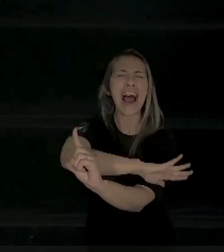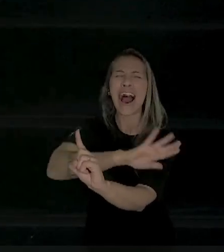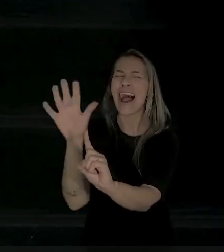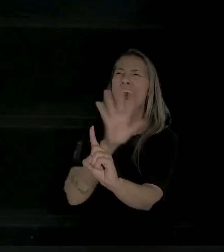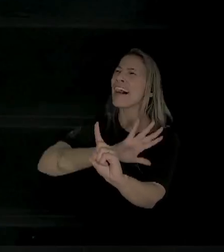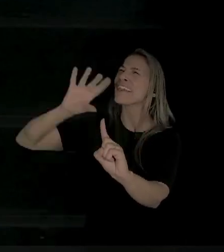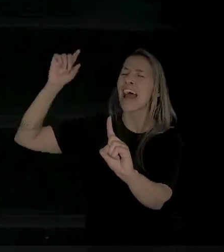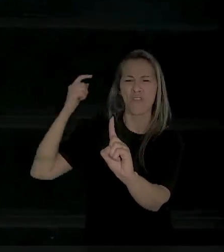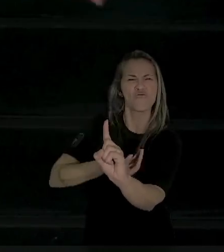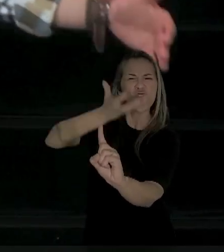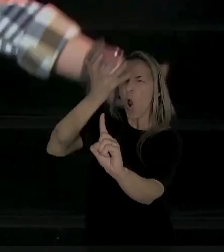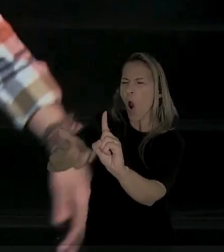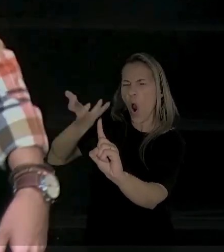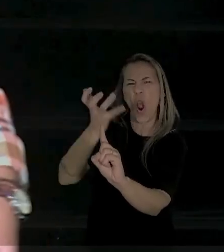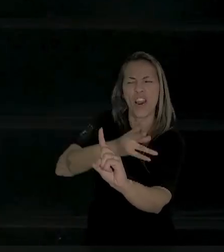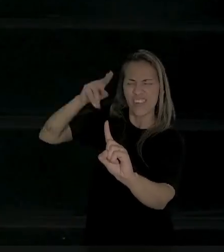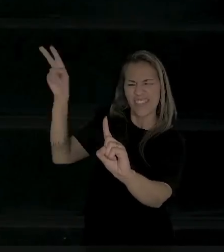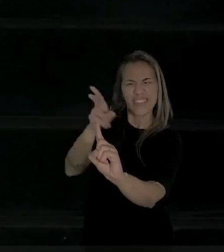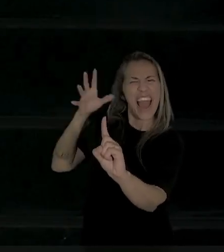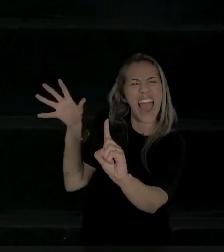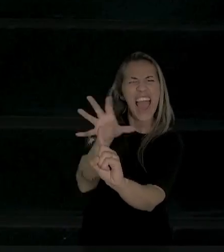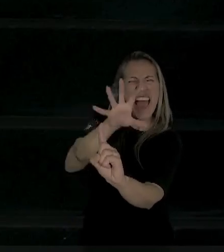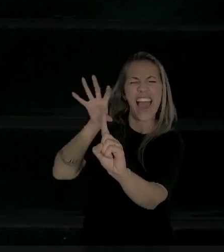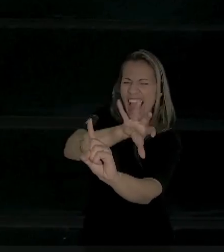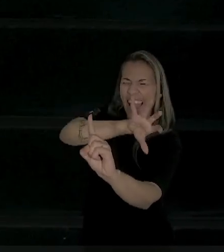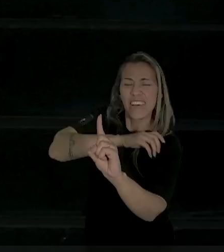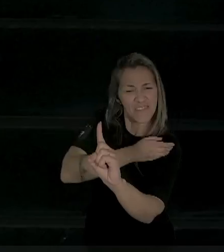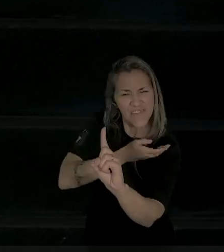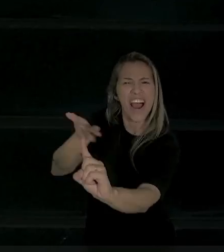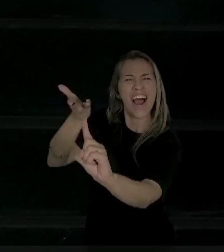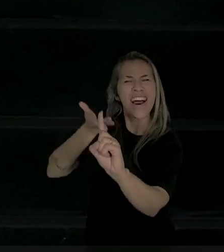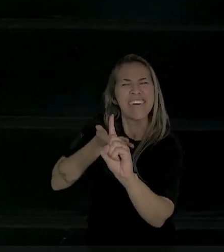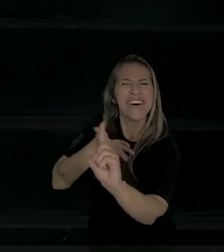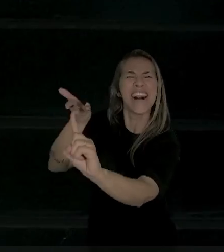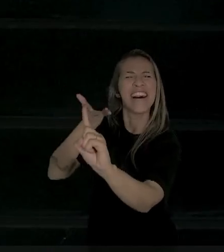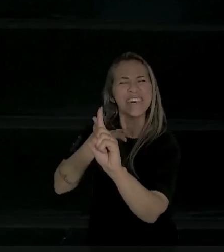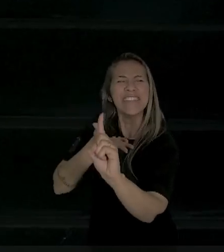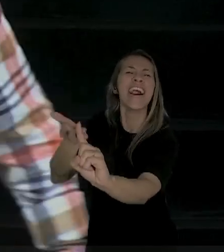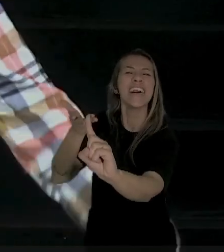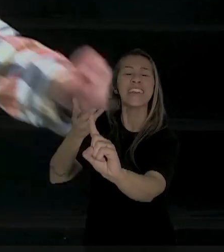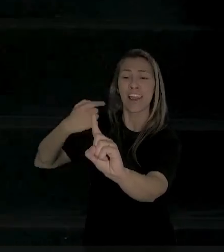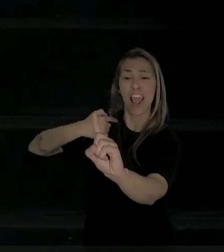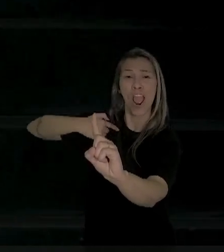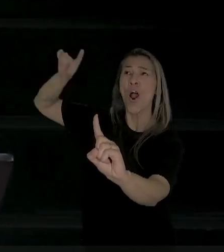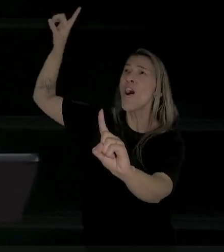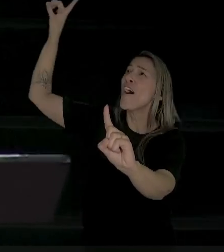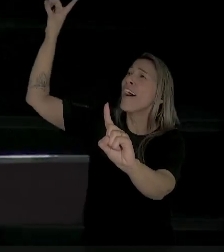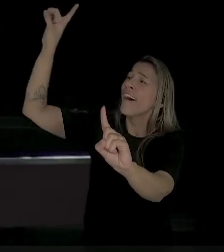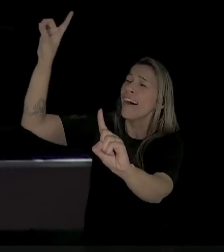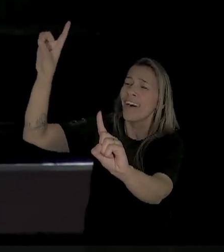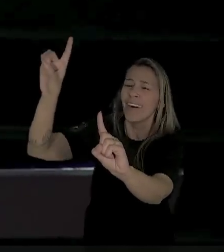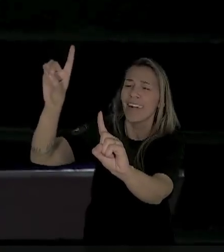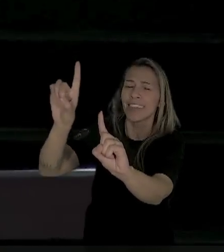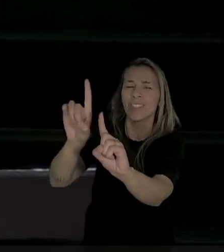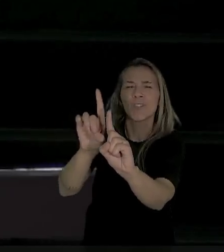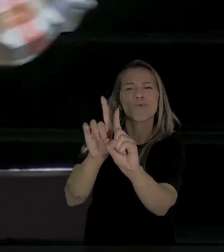ainda que haja o fogo, ainda que haja o vento, ainda que haja o terremoto, eu vou procurar uma voz doce. Eu